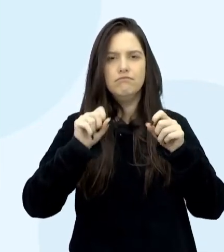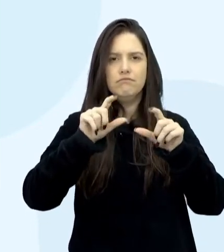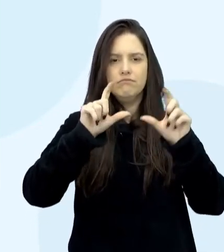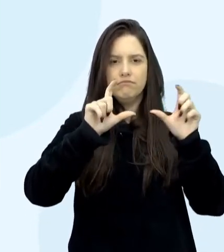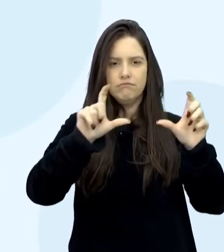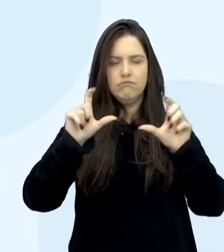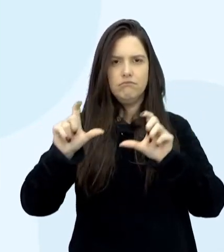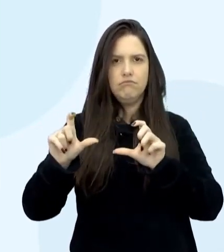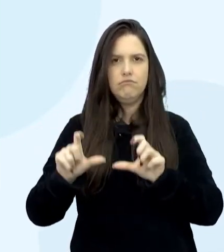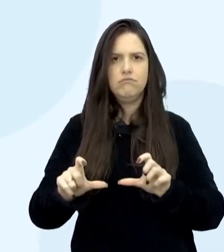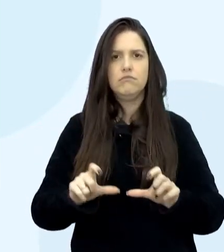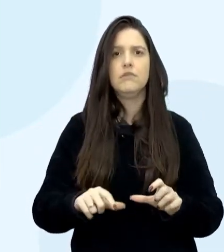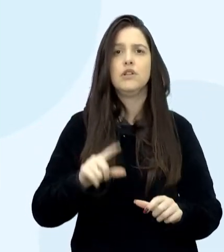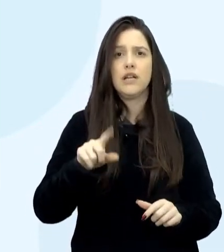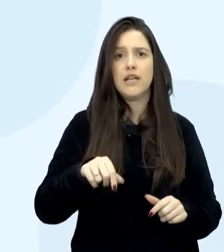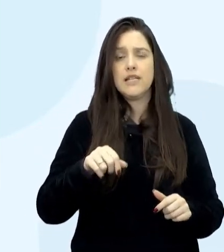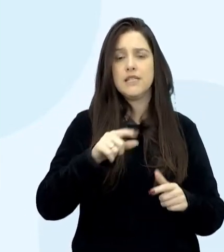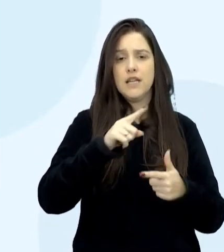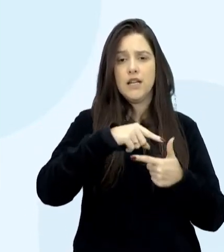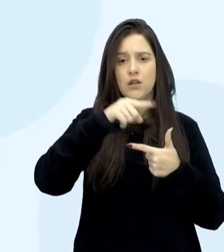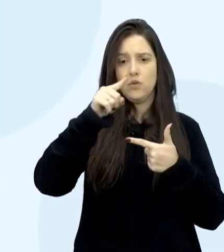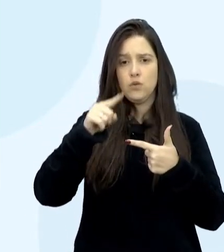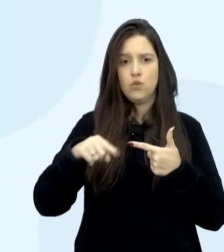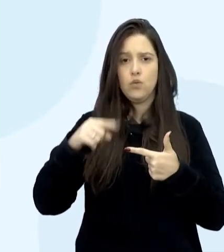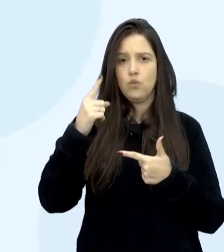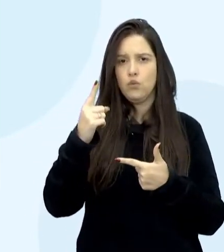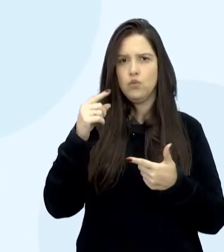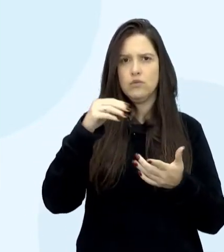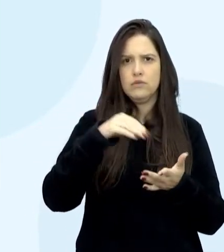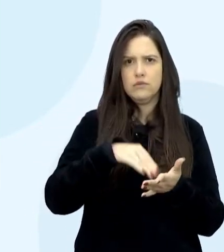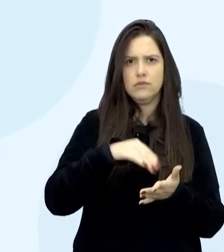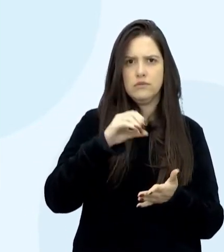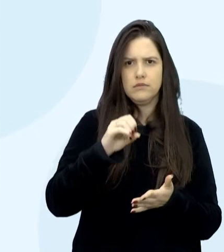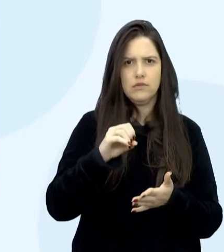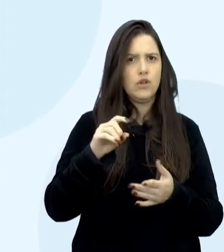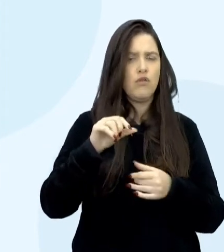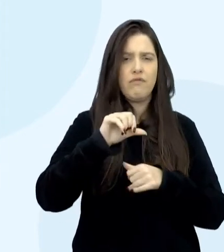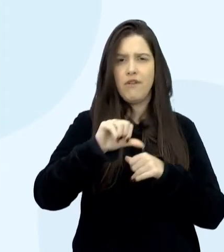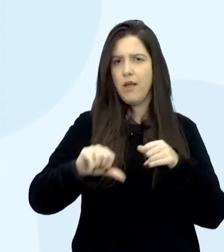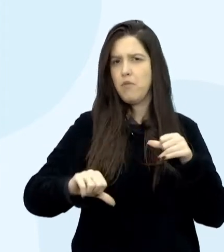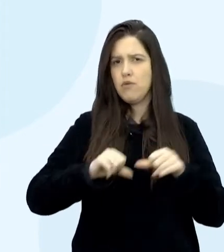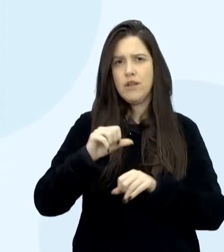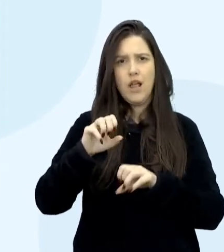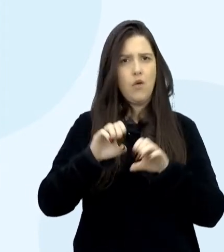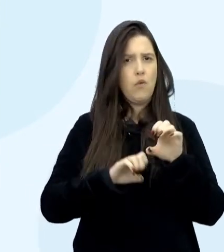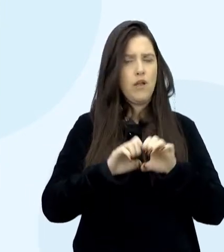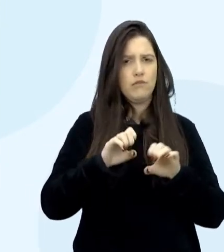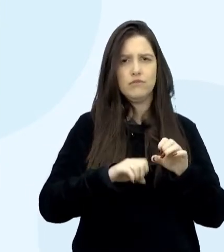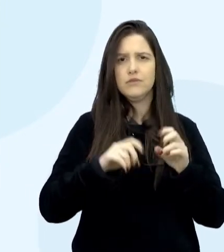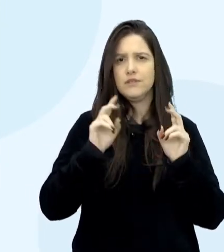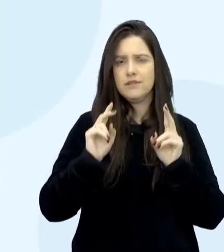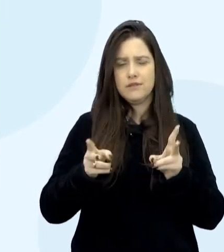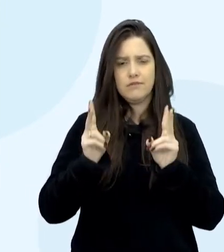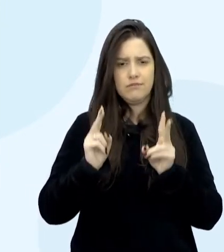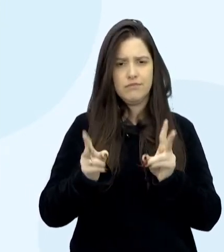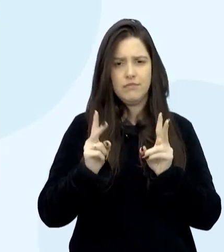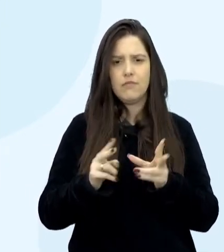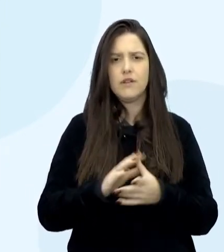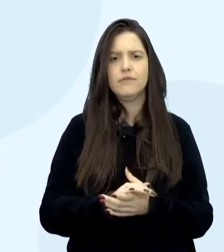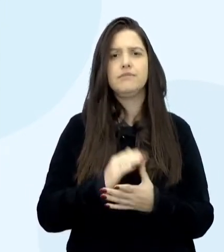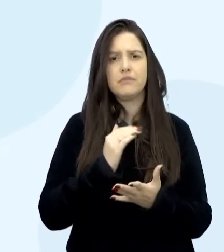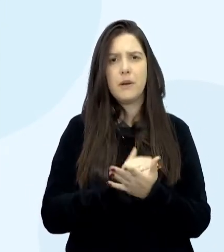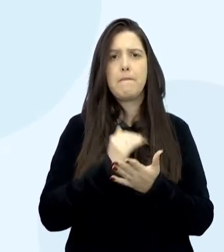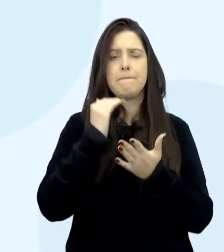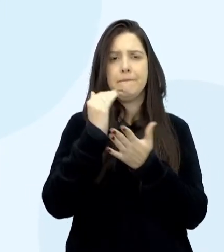tempo, este gráfico ele não zera, ele não vai cruzar o eixo aqui, né? Esse eixo do tempo aqui. Vai ficar cada vez